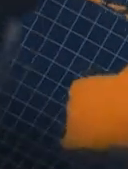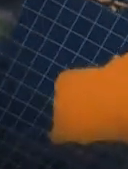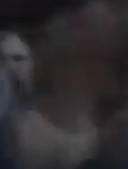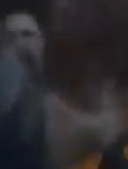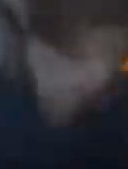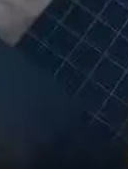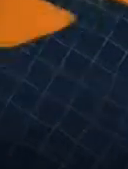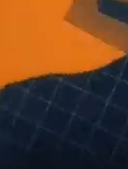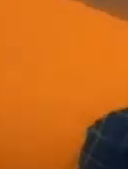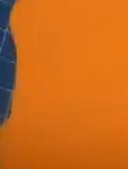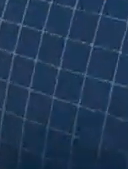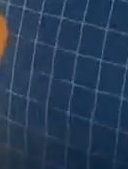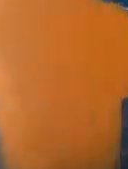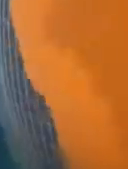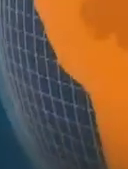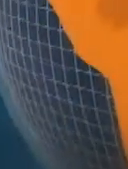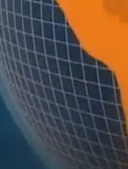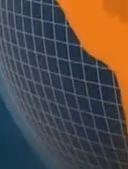Tchau.